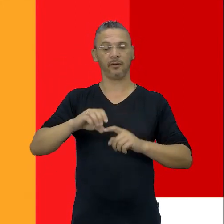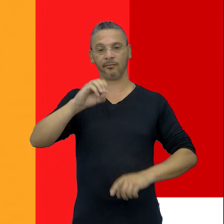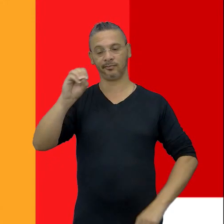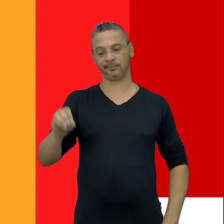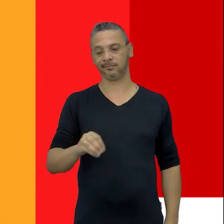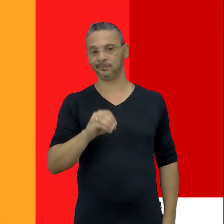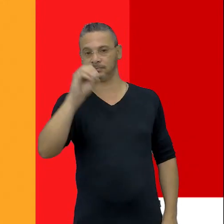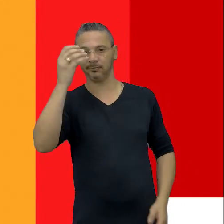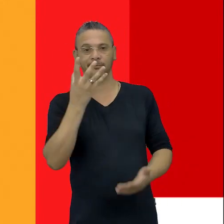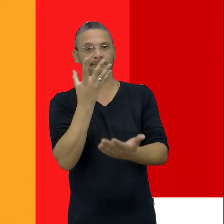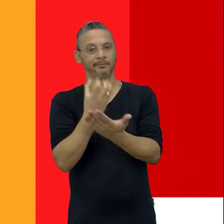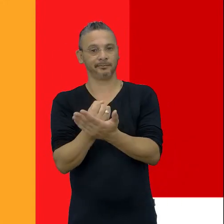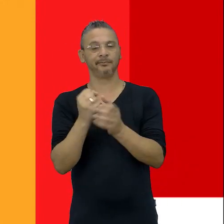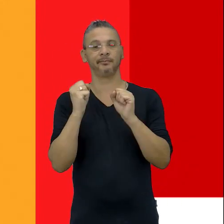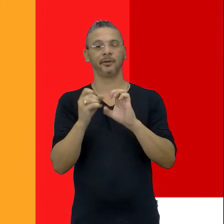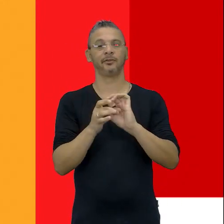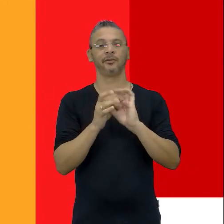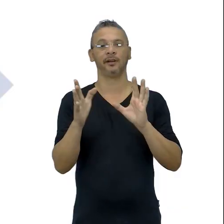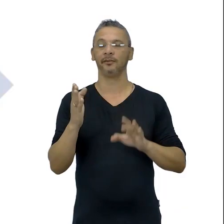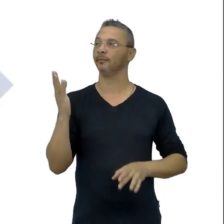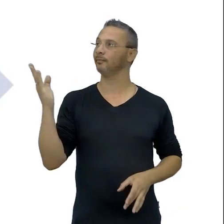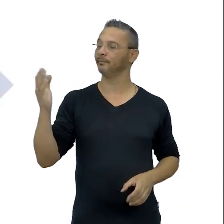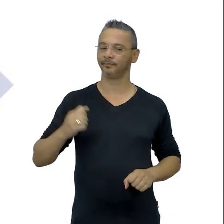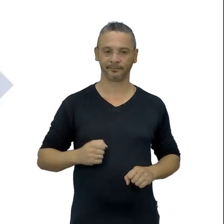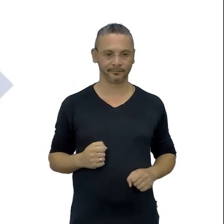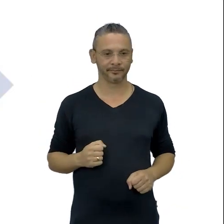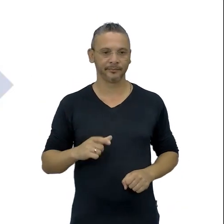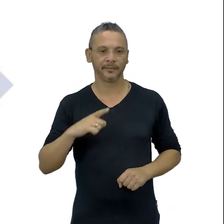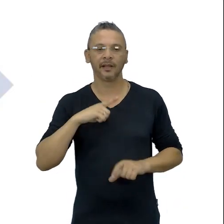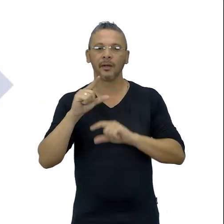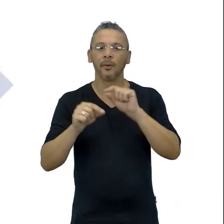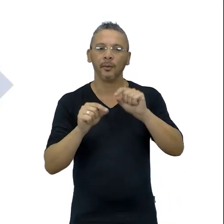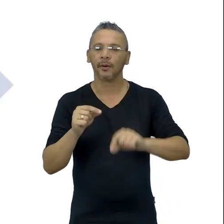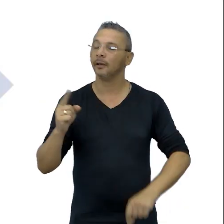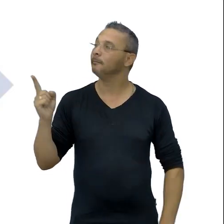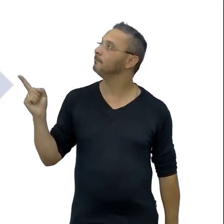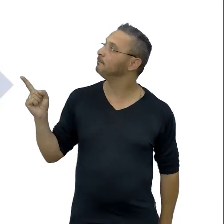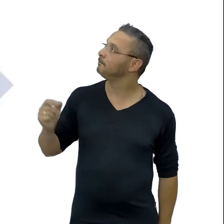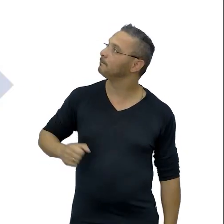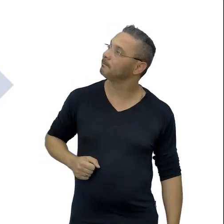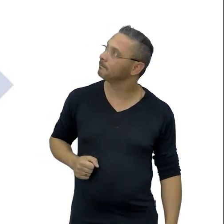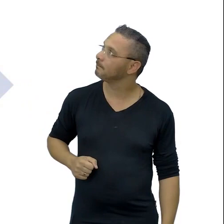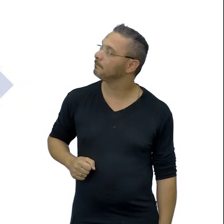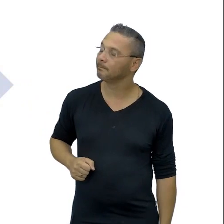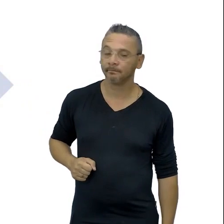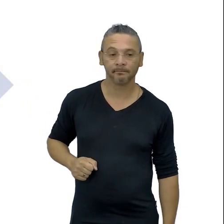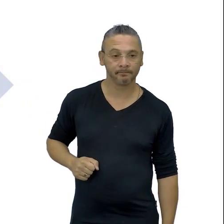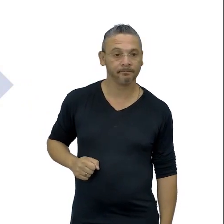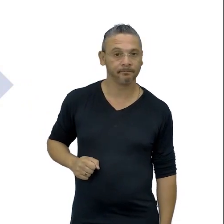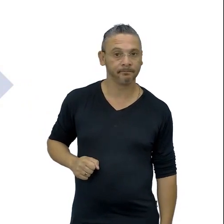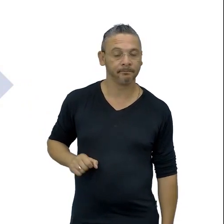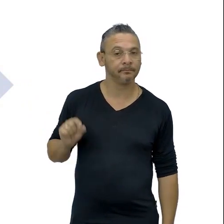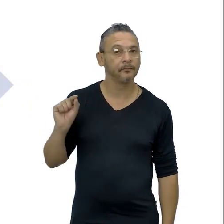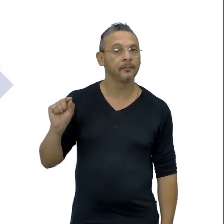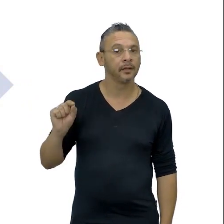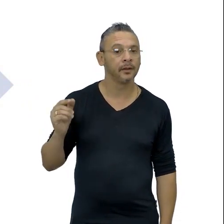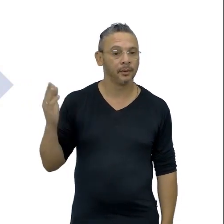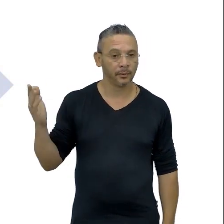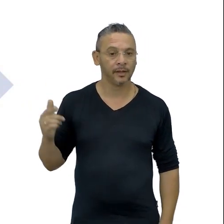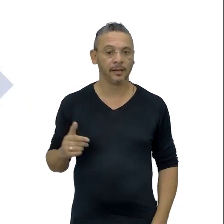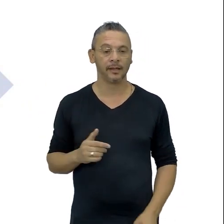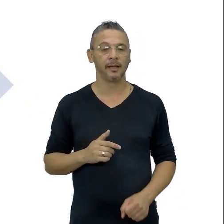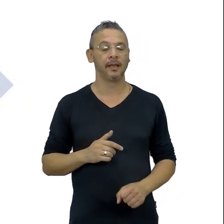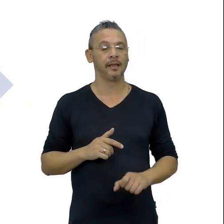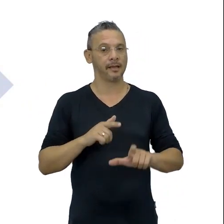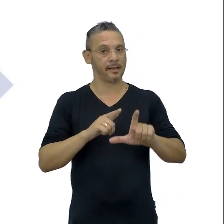Mídias. Então, nós temos aqui como concepções o